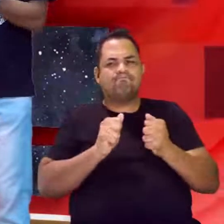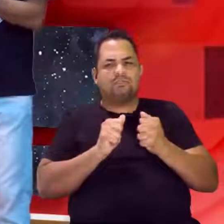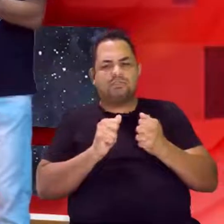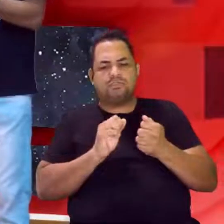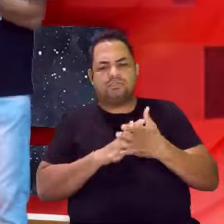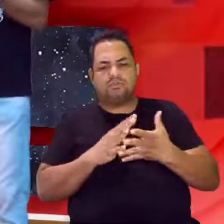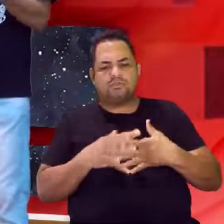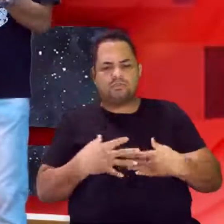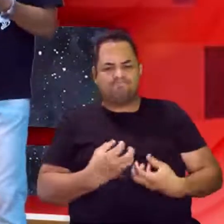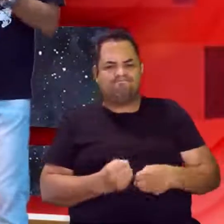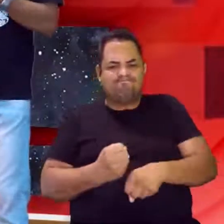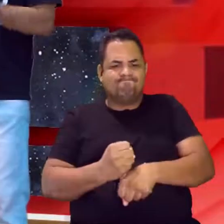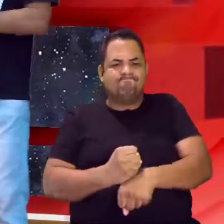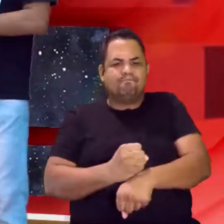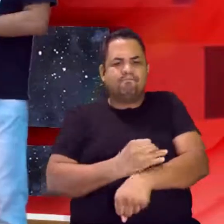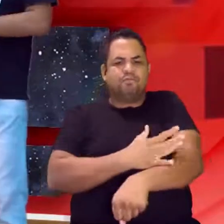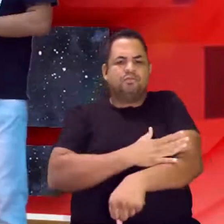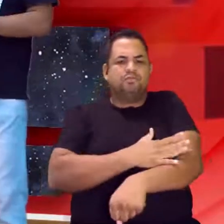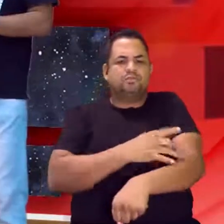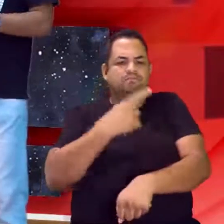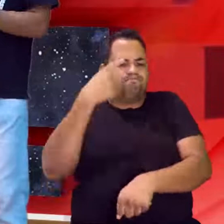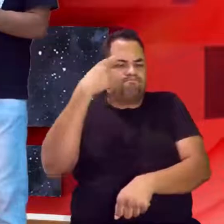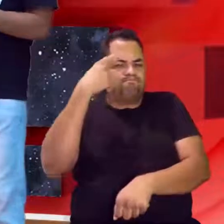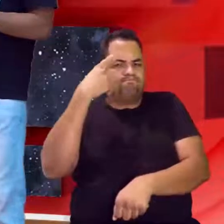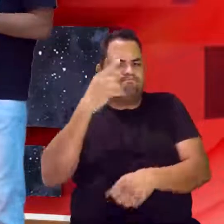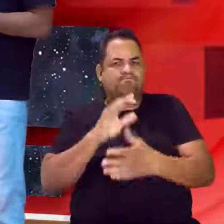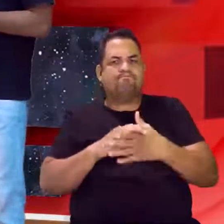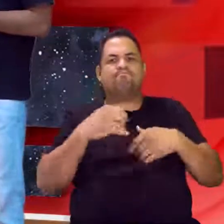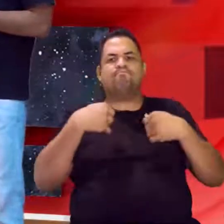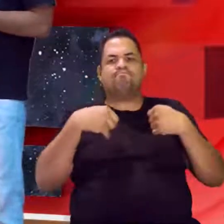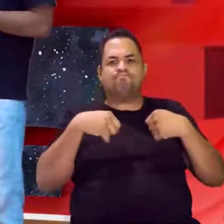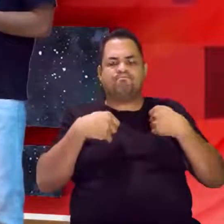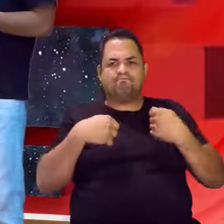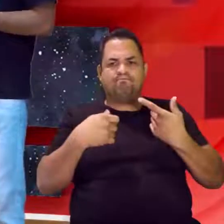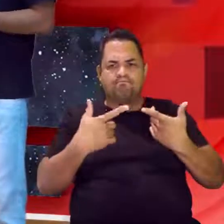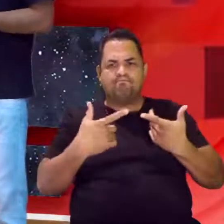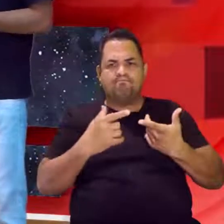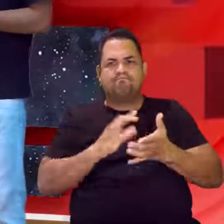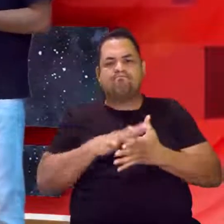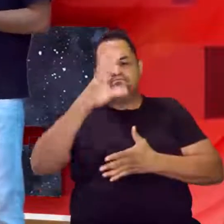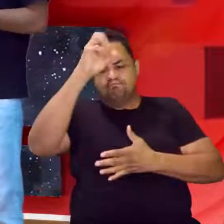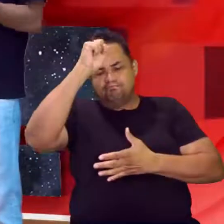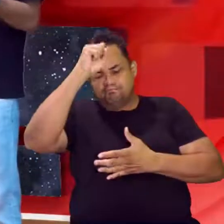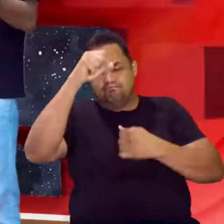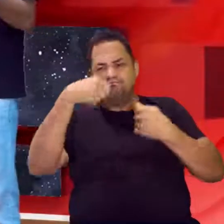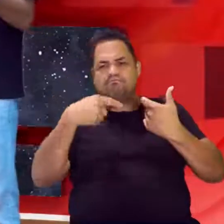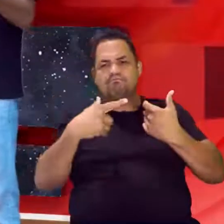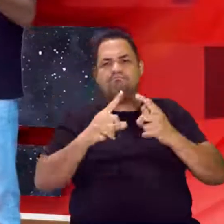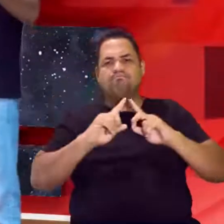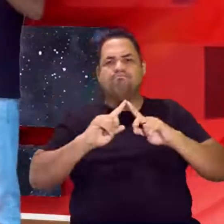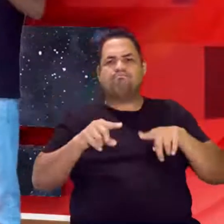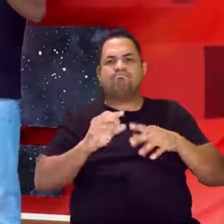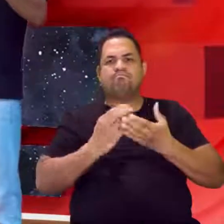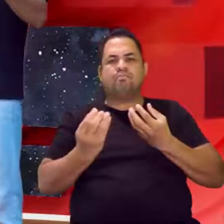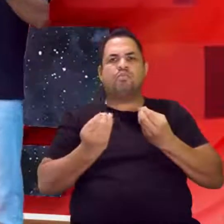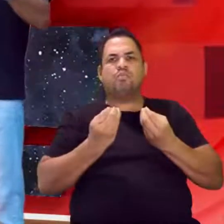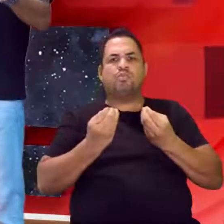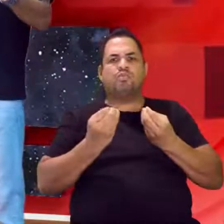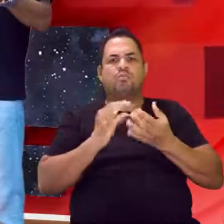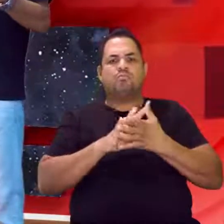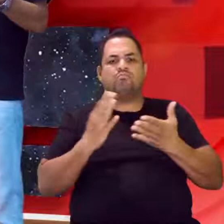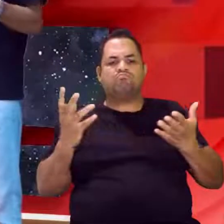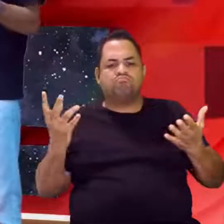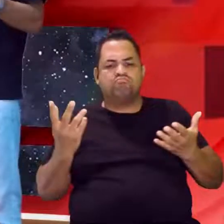emocional e cognitivo tem que ser trabalhado. Não só o cognitivo, né? O de aprender também tem, mas o de como se